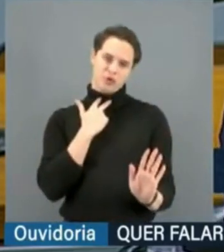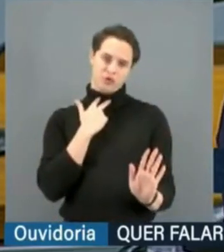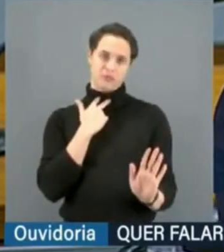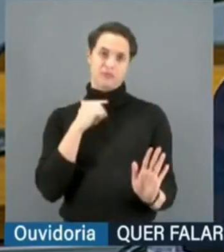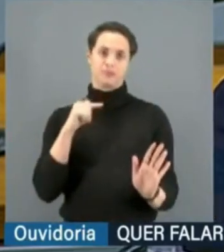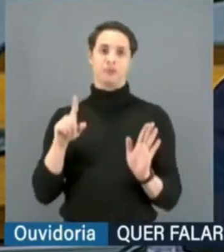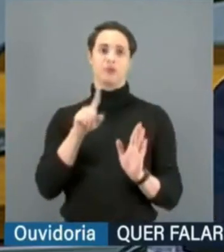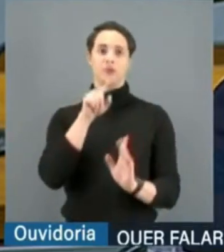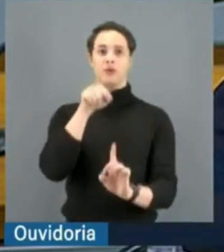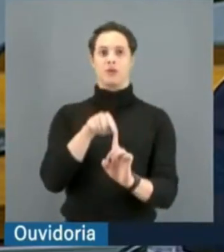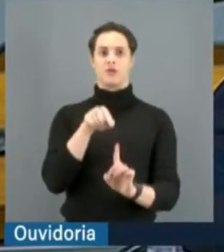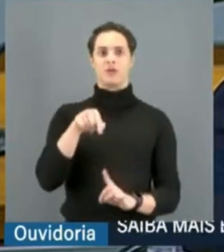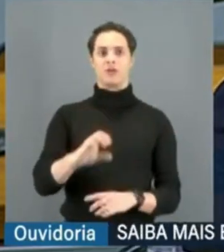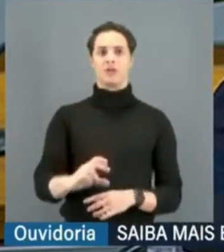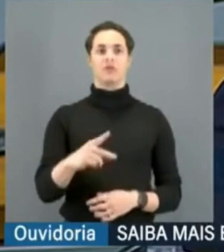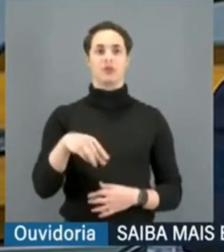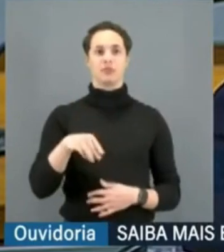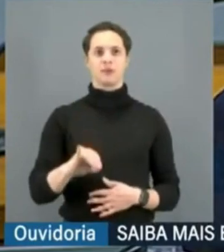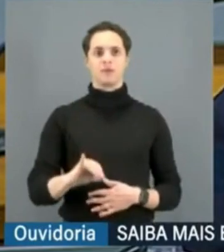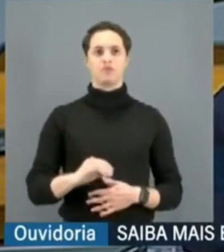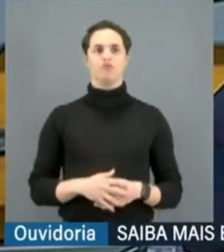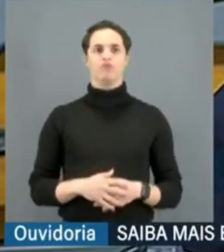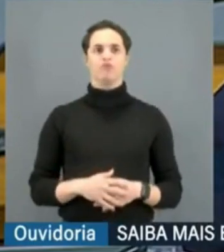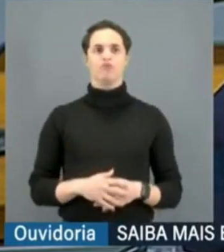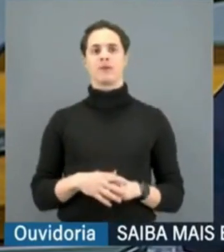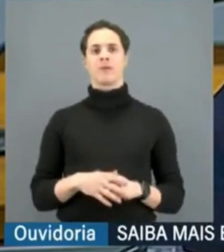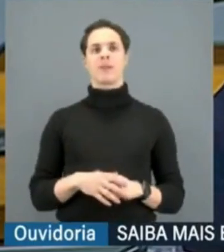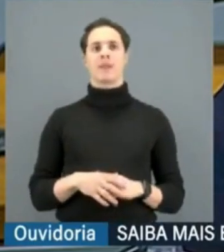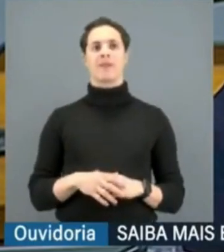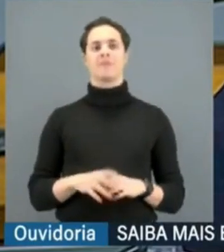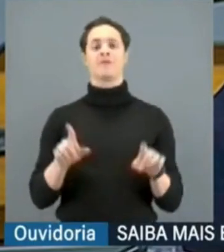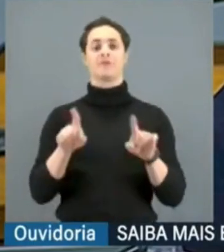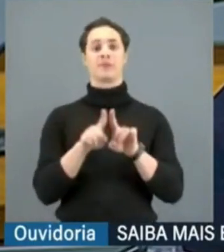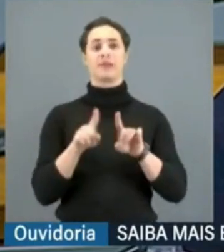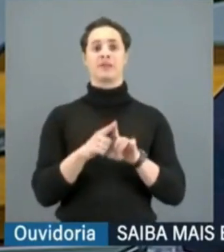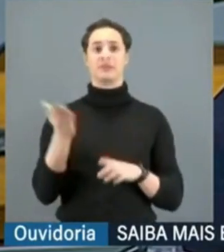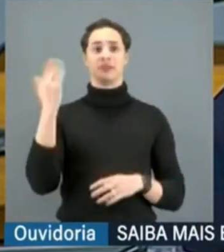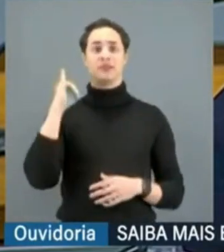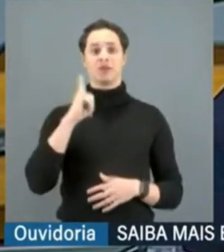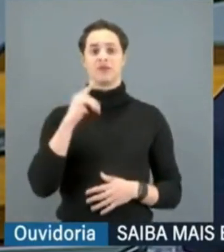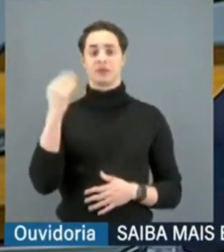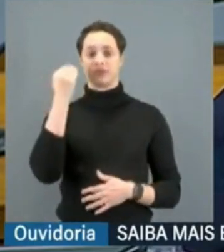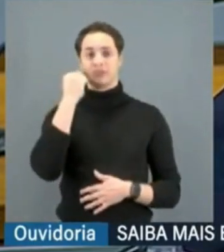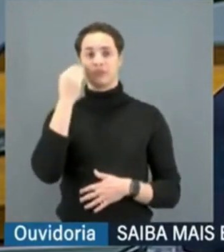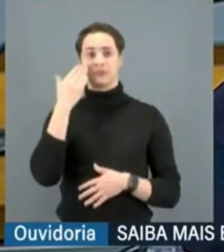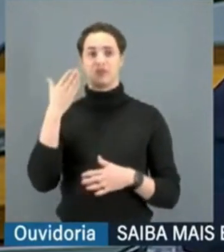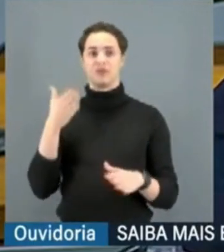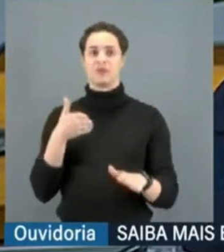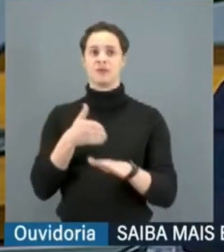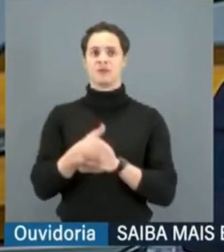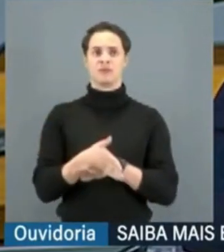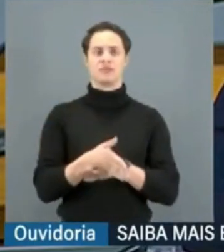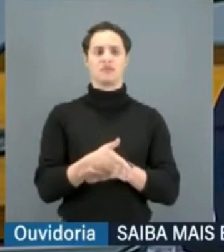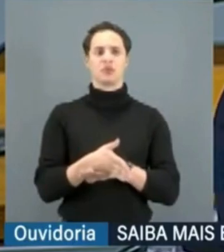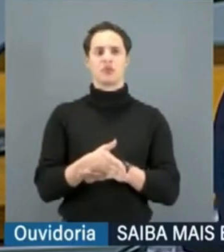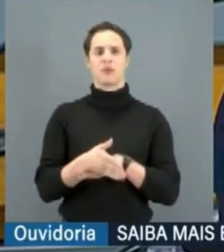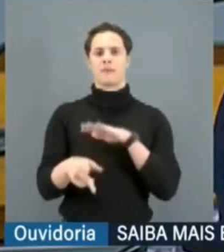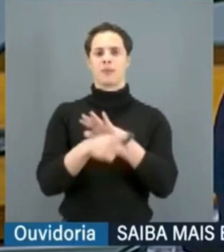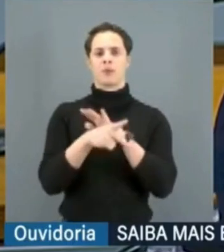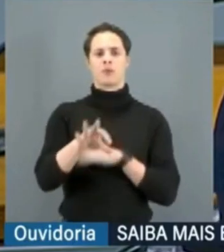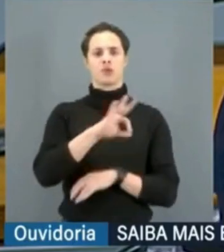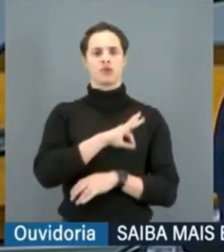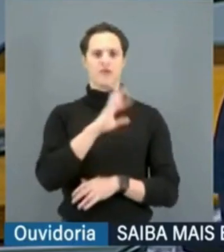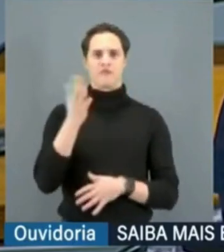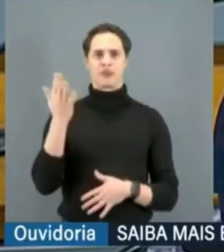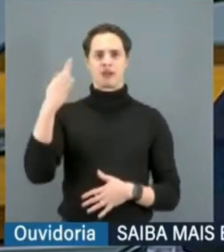dessa CPMI. Da mesma forma, aquela tentativa de invasão e depredação da Polícia Federal